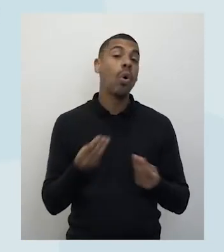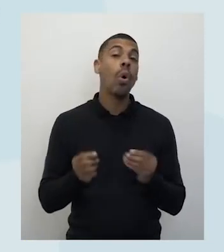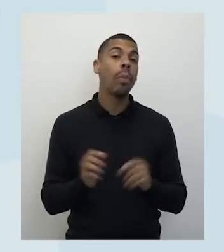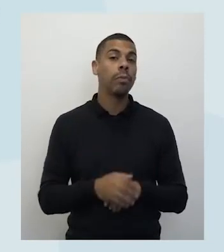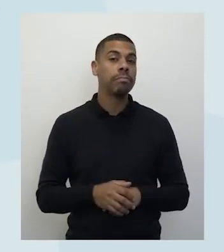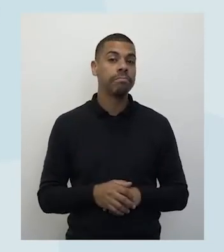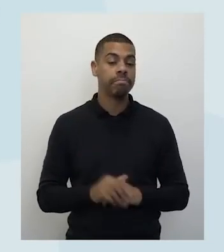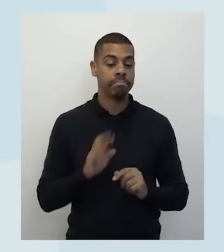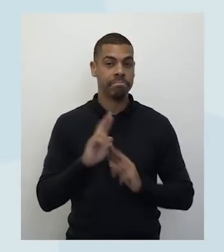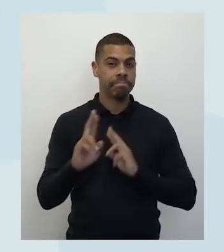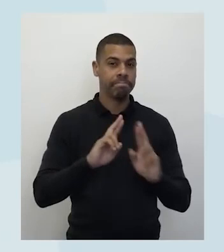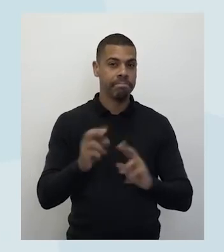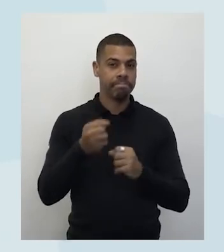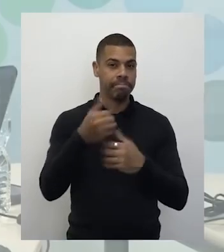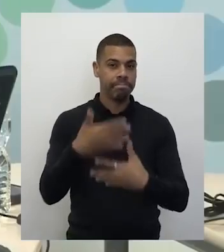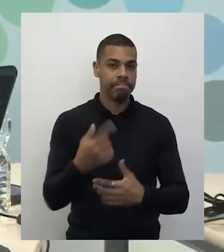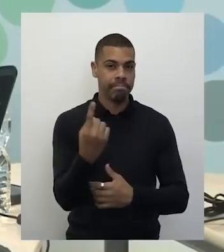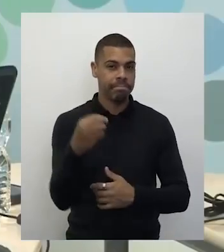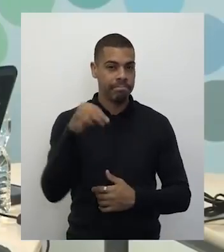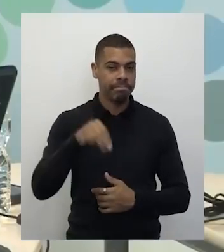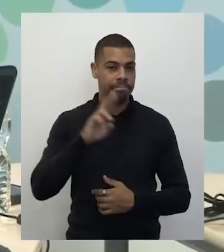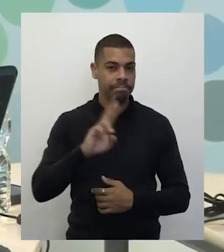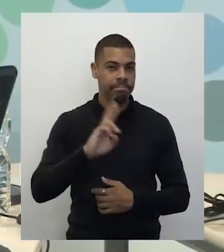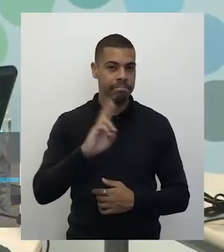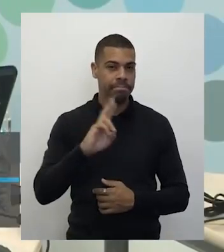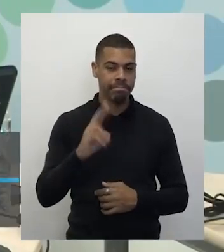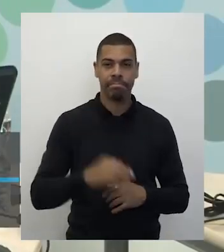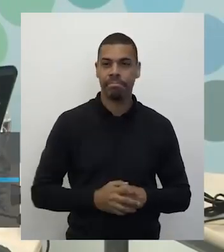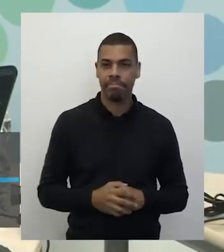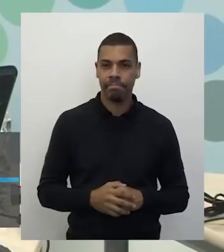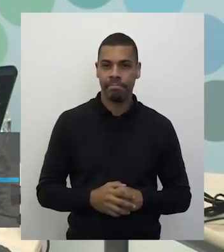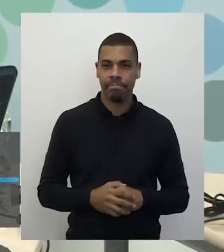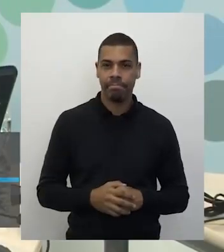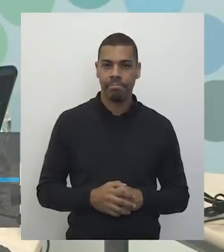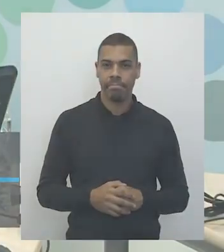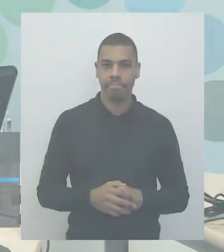fica? Coloca para mim aí no chat. 1 minutinho, como é que fica essa resposta aí certa?